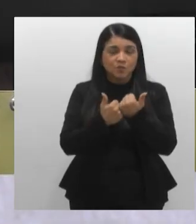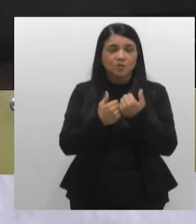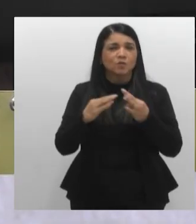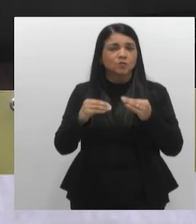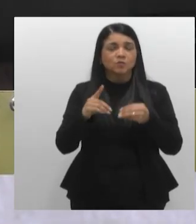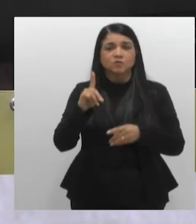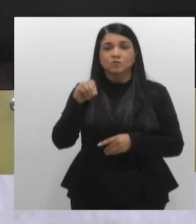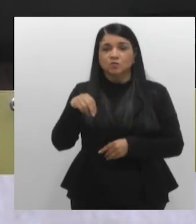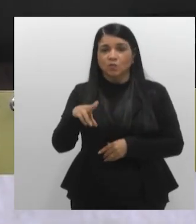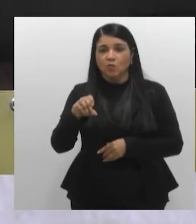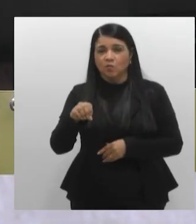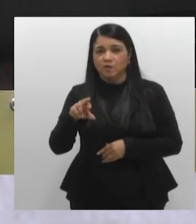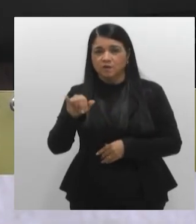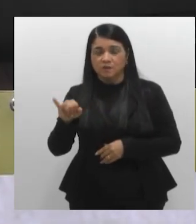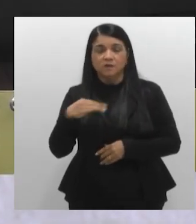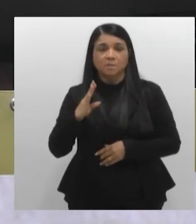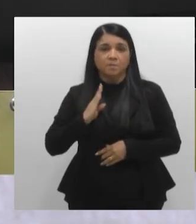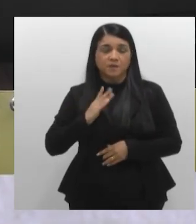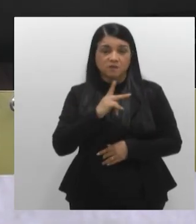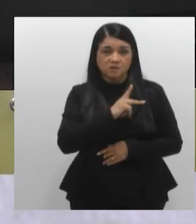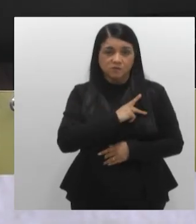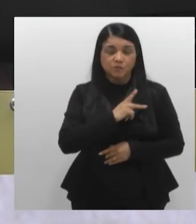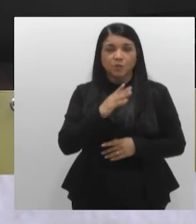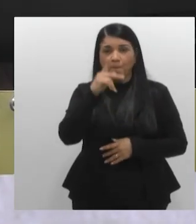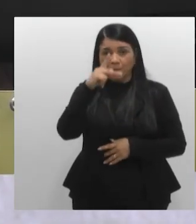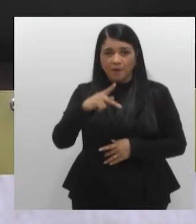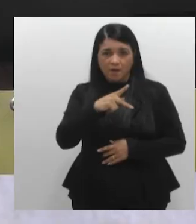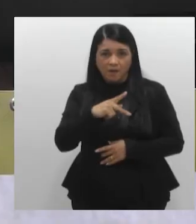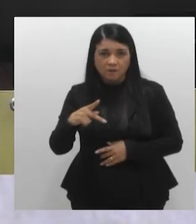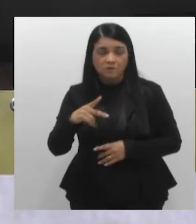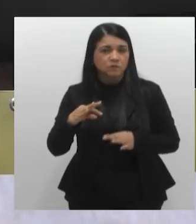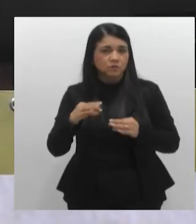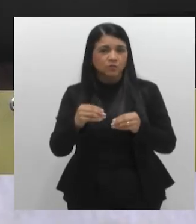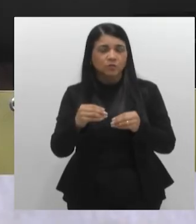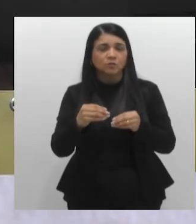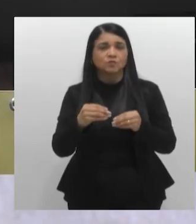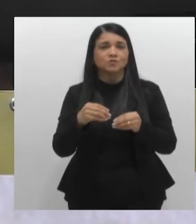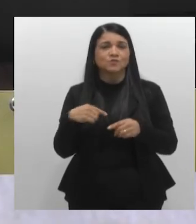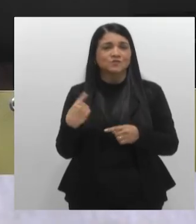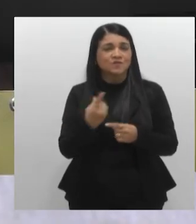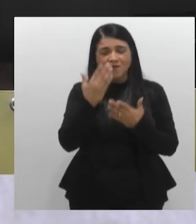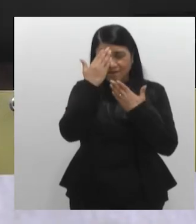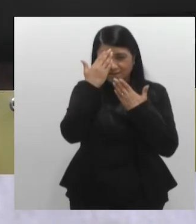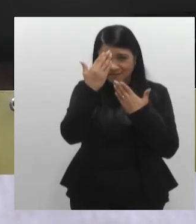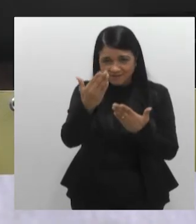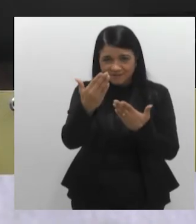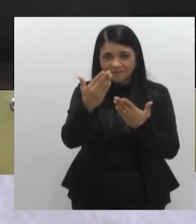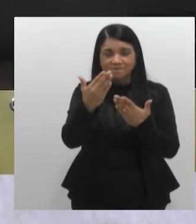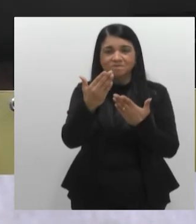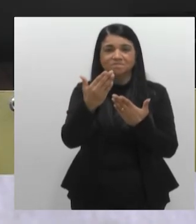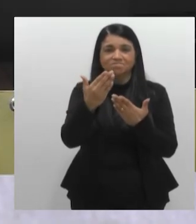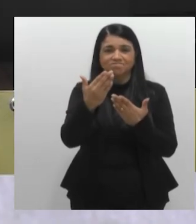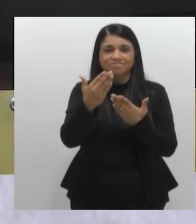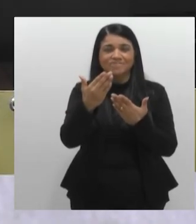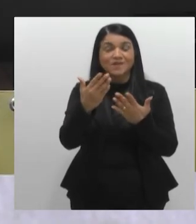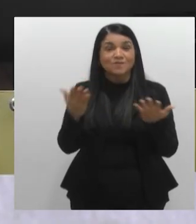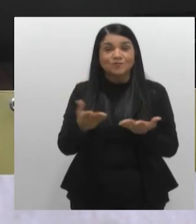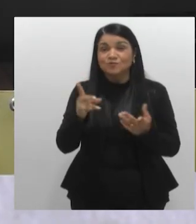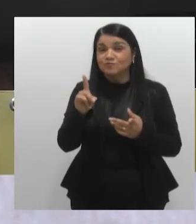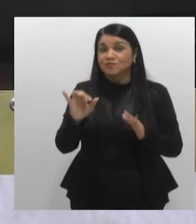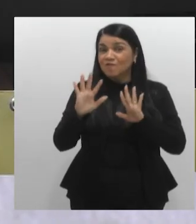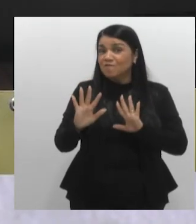todos aqui da mesa, aos bispos, aos padres, enfim, a todos que estão conosco aqui. É de fato um dia de